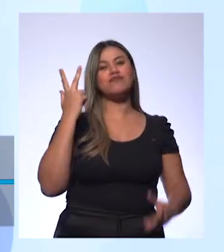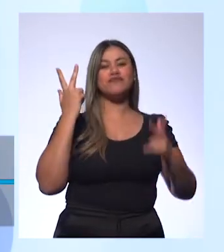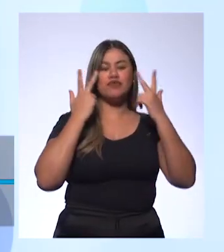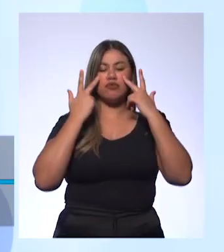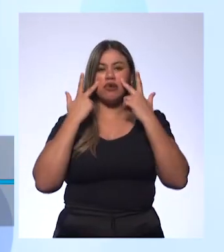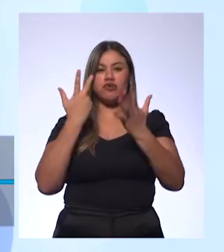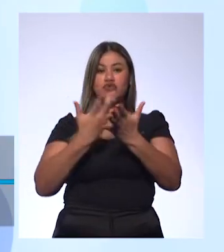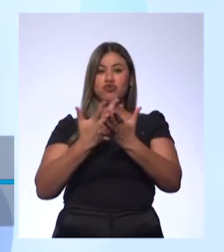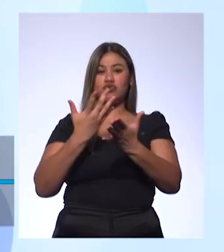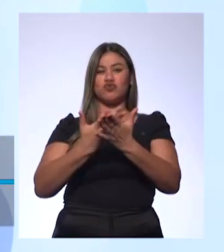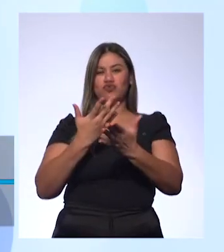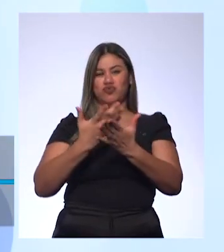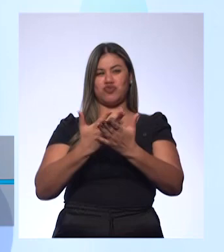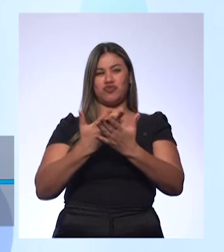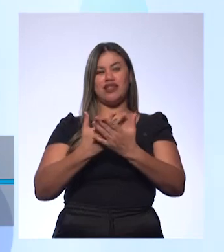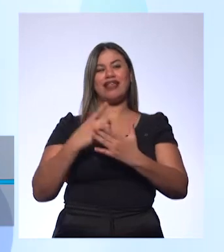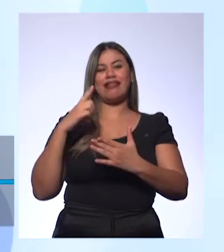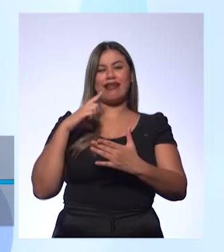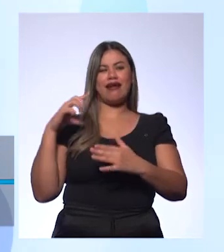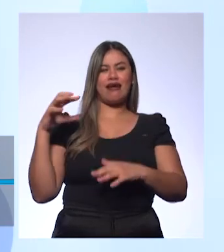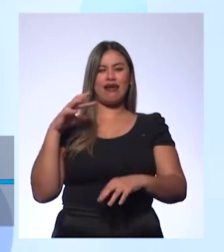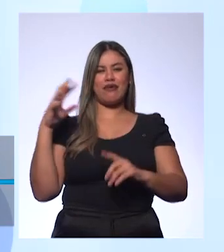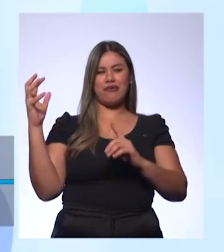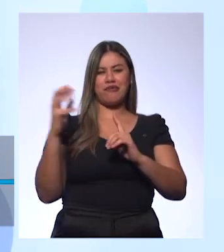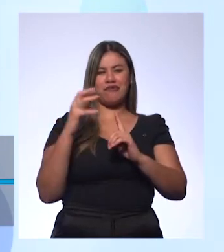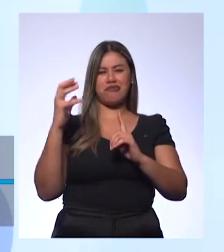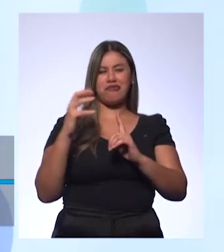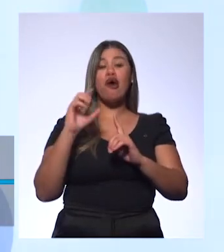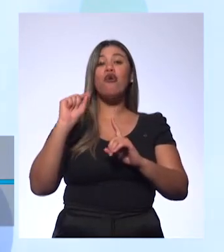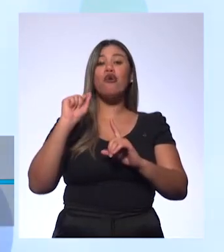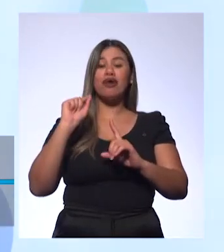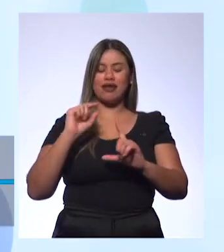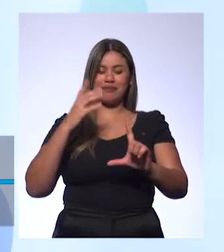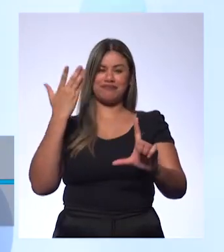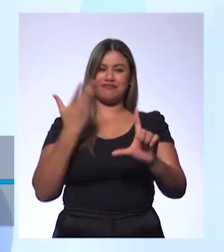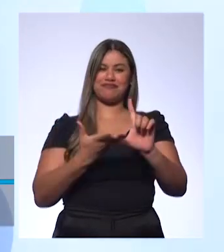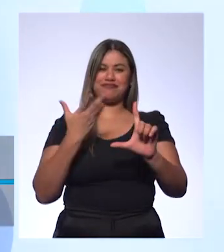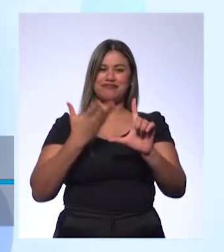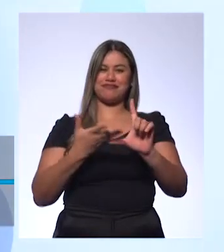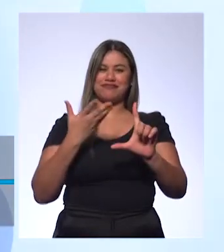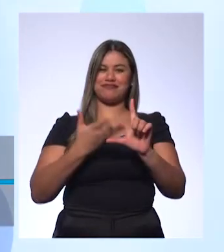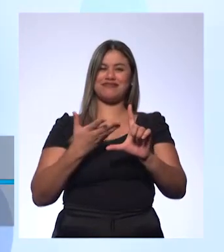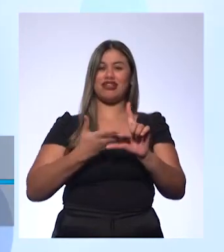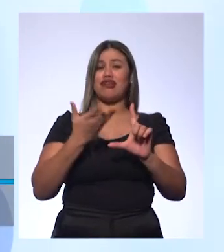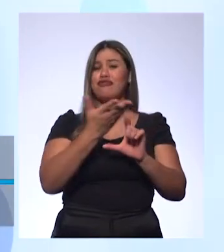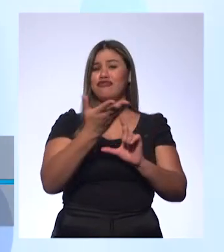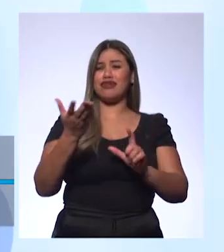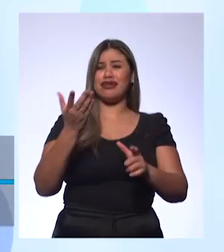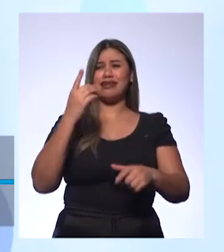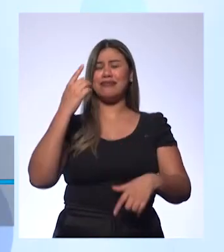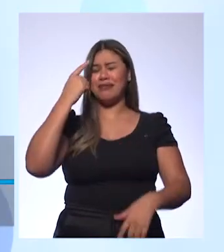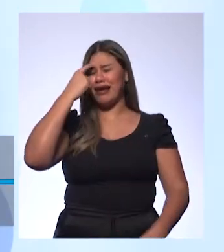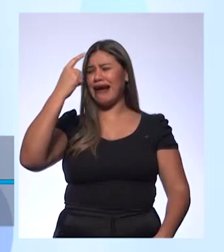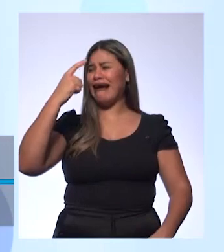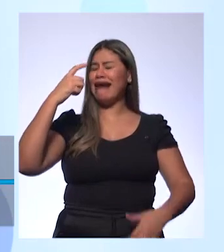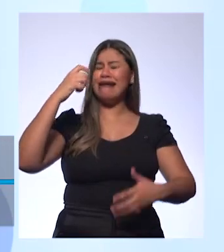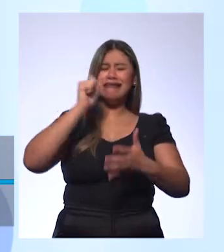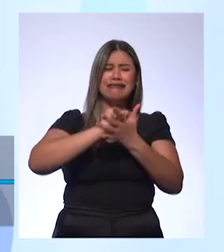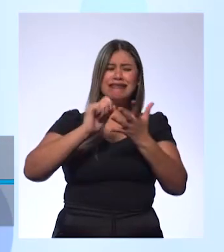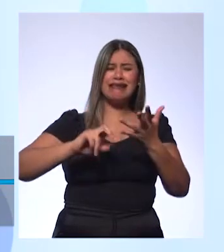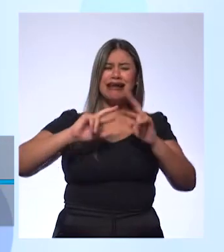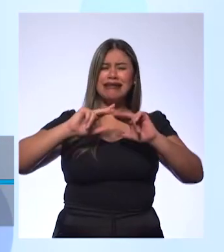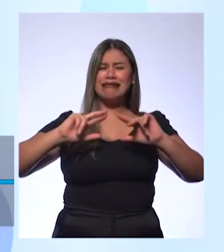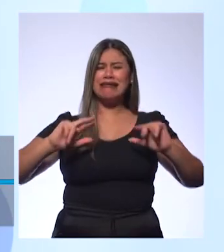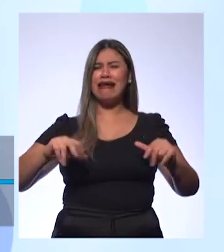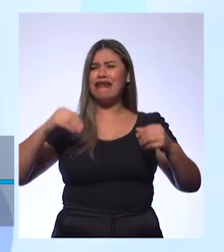um fantasminha que assola os alunos, que é o Classroom, né? Que vocês estão aí doidinhos com as atividades pendentes, mas é